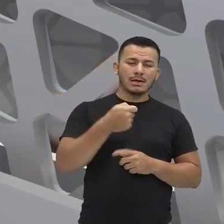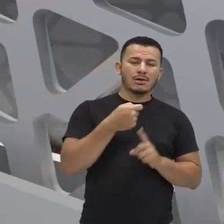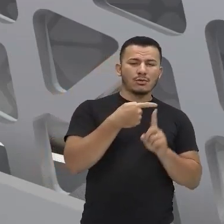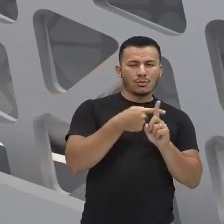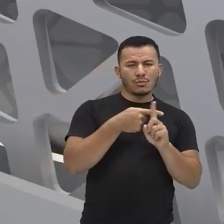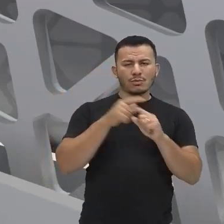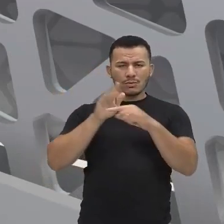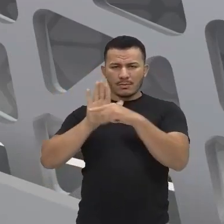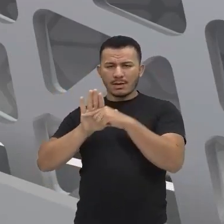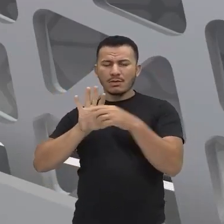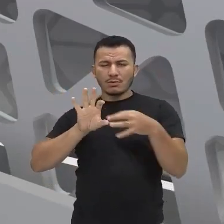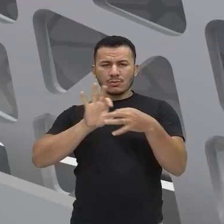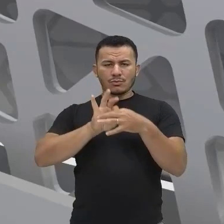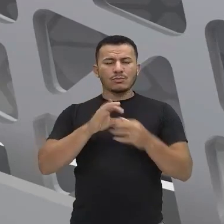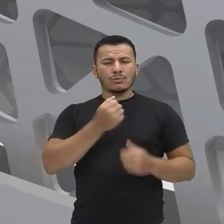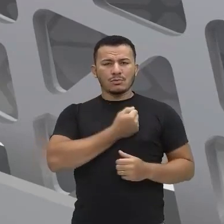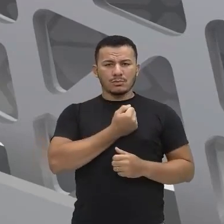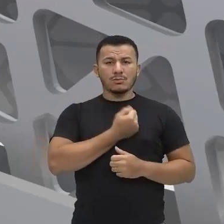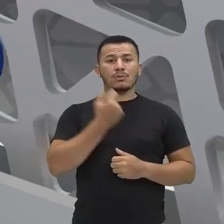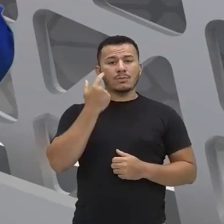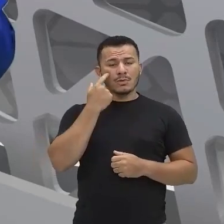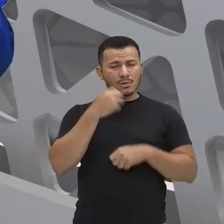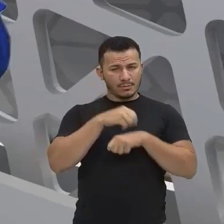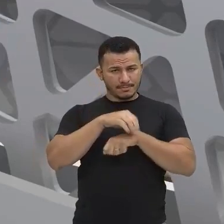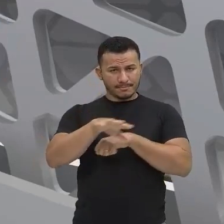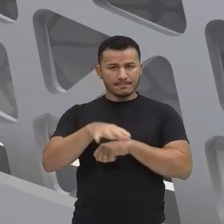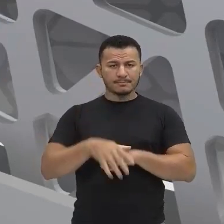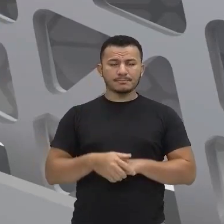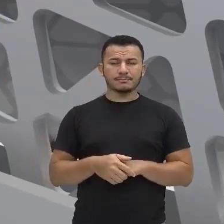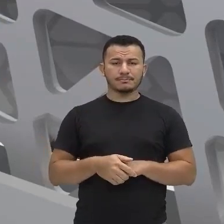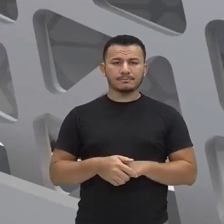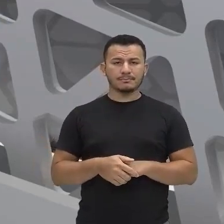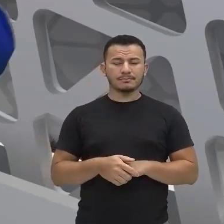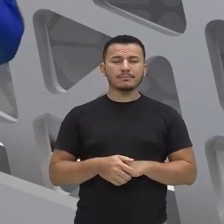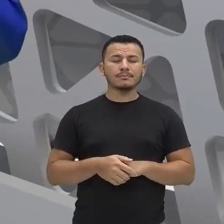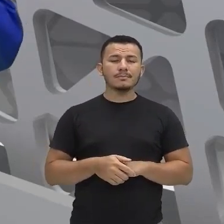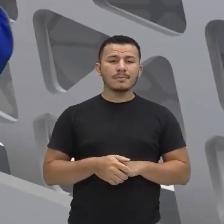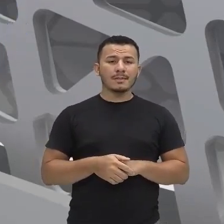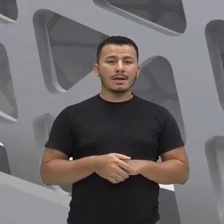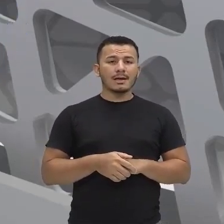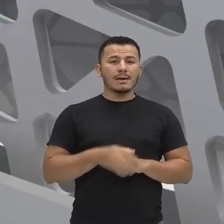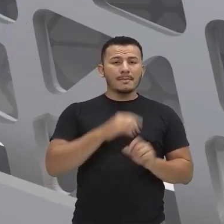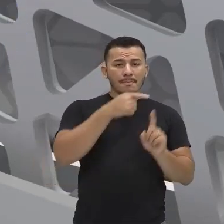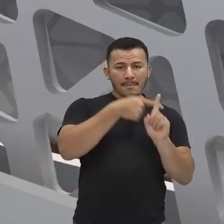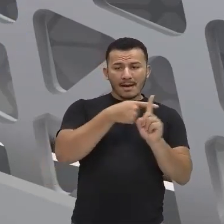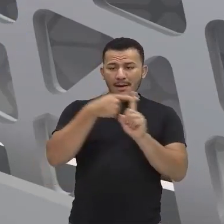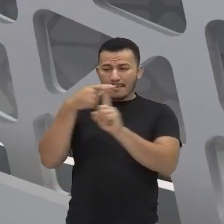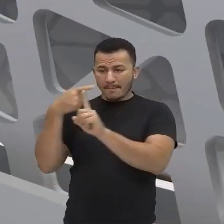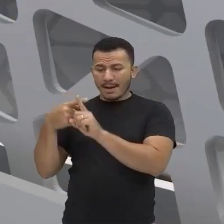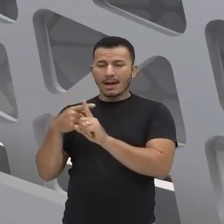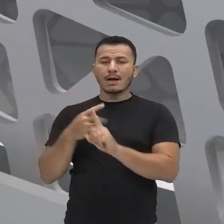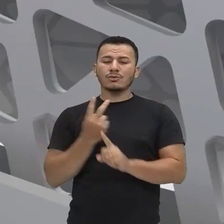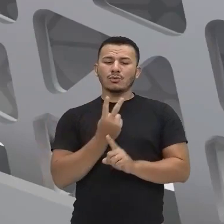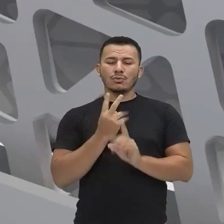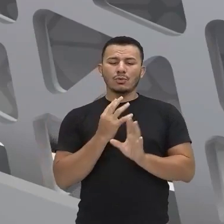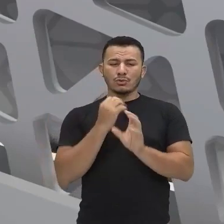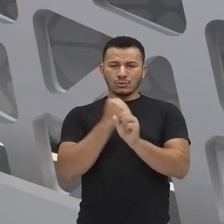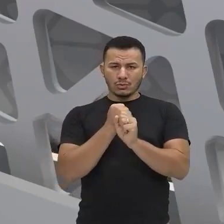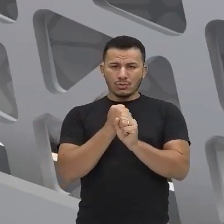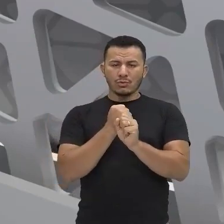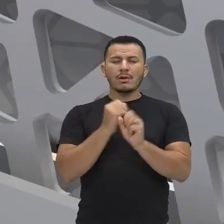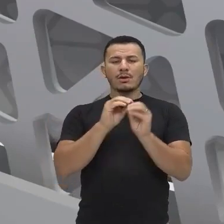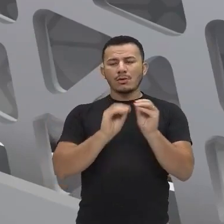número, olha o que o professor Aldemir vai falar. Sinais iguais, somam-se os números e repete o